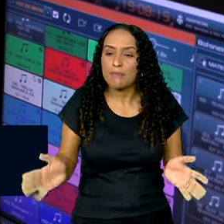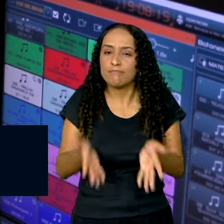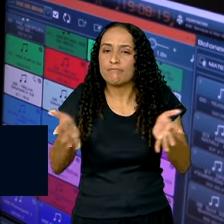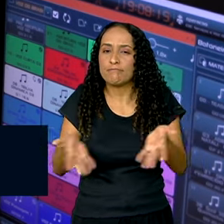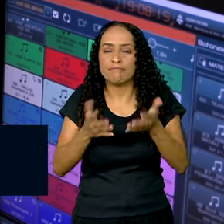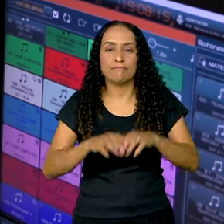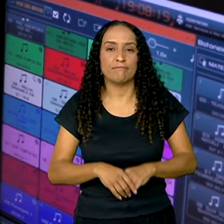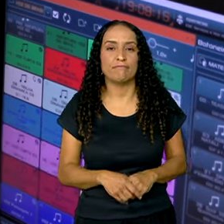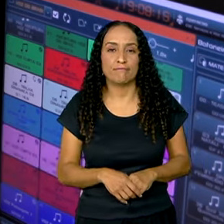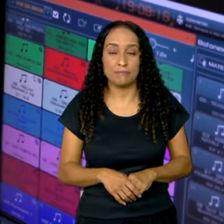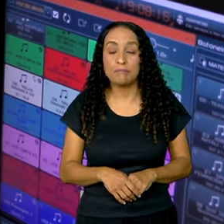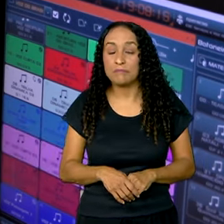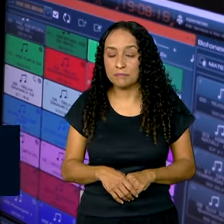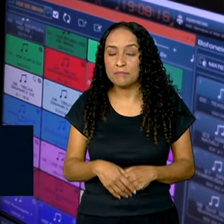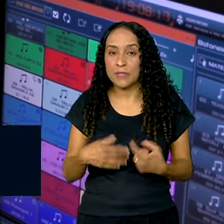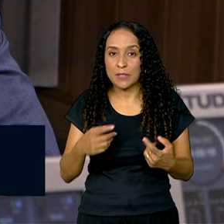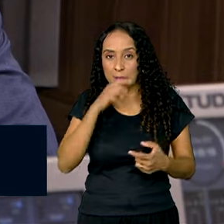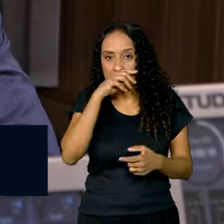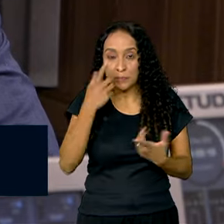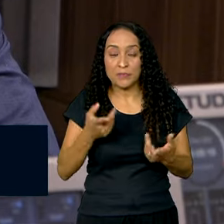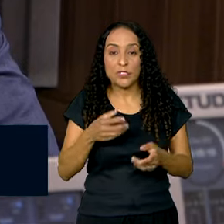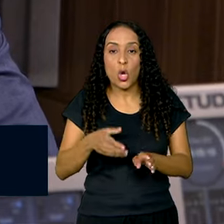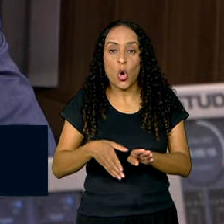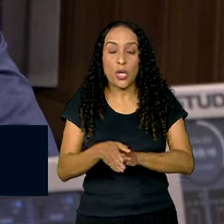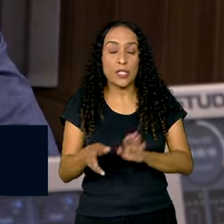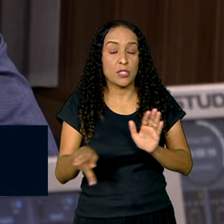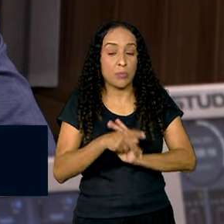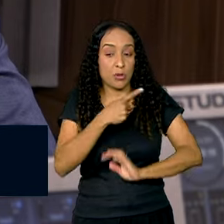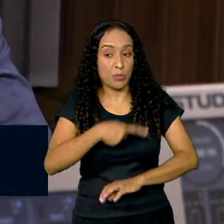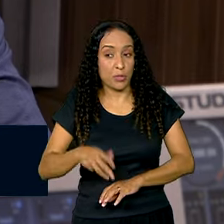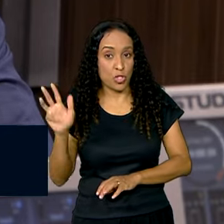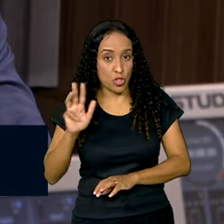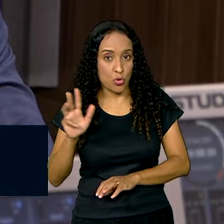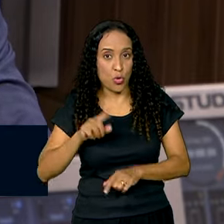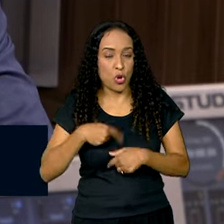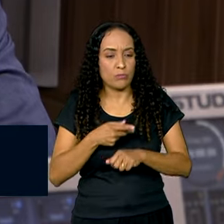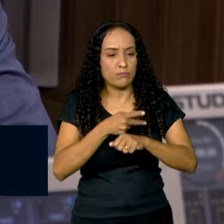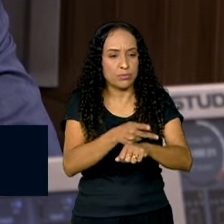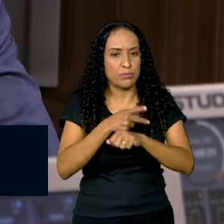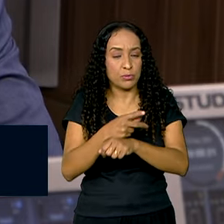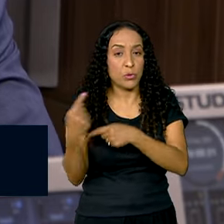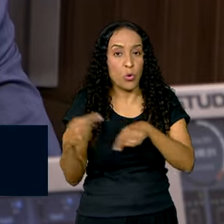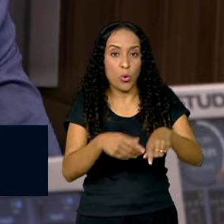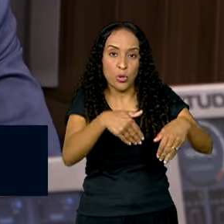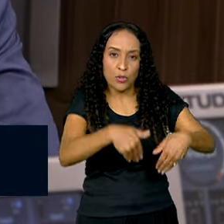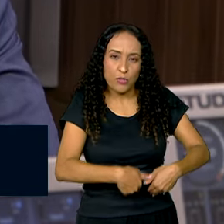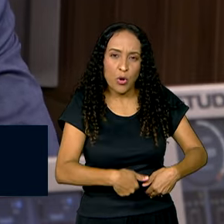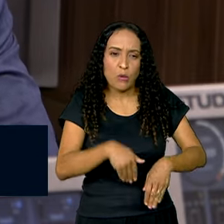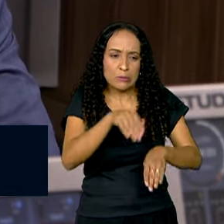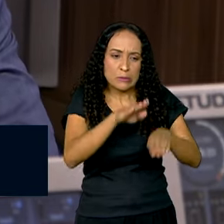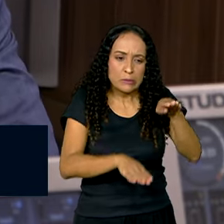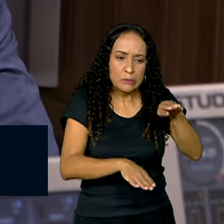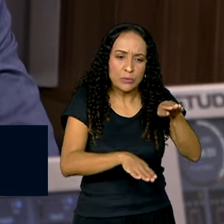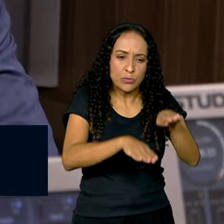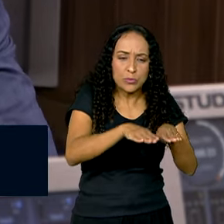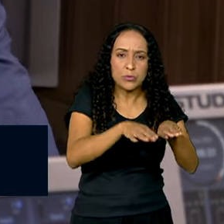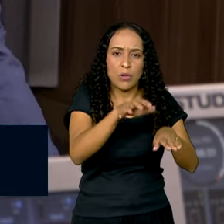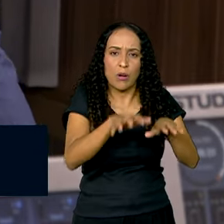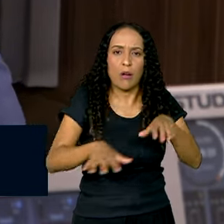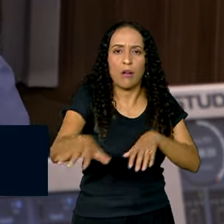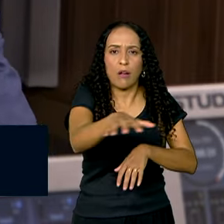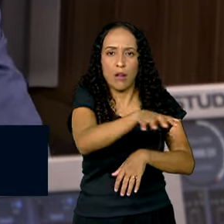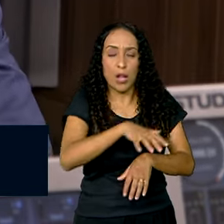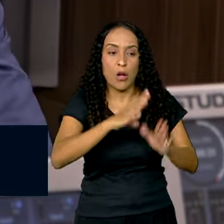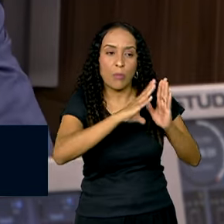secretário bom atendendo a orientação do presidente Lula da gente buscar combater a fome reduzir desigualdades regionais nesse